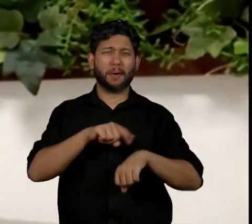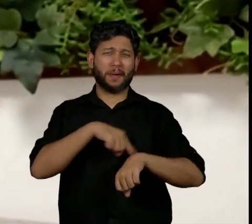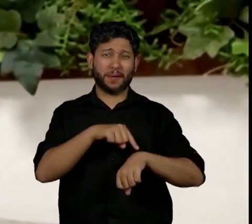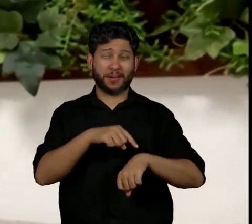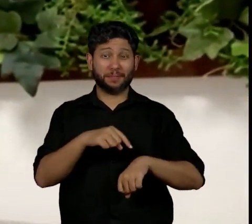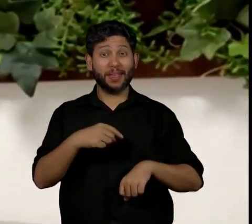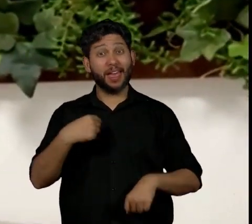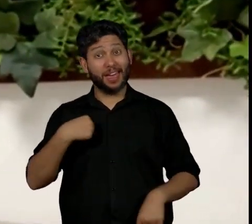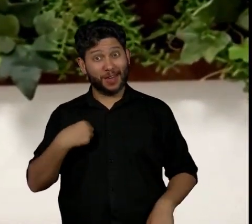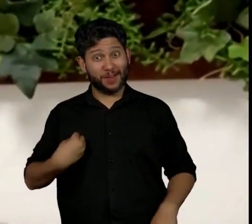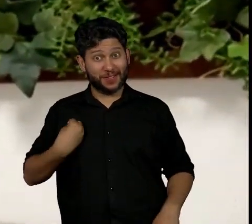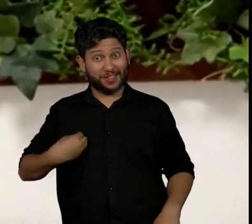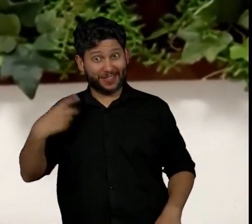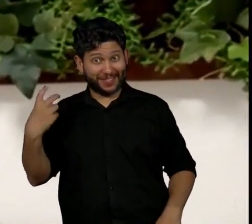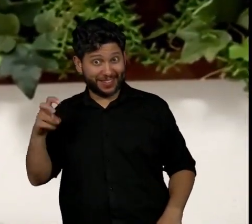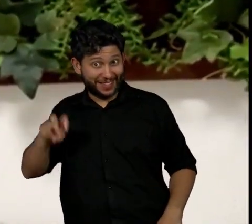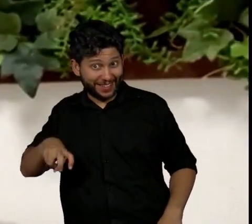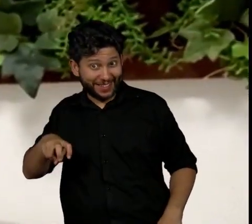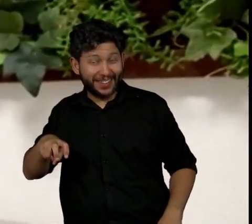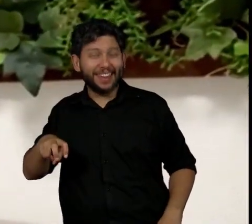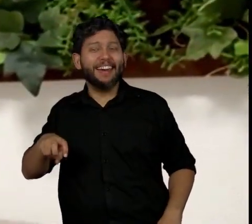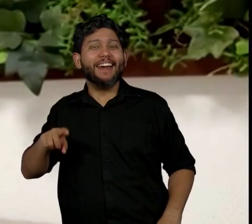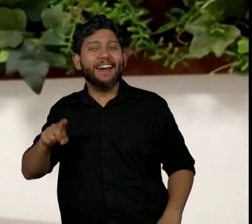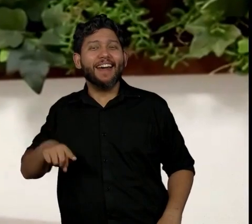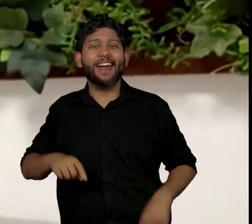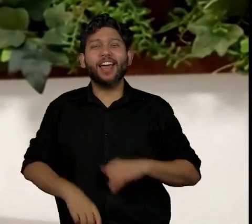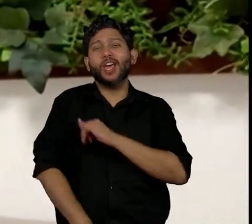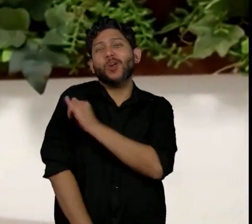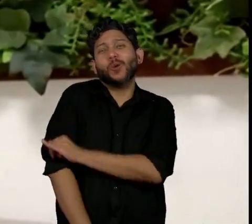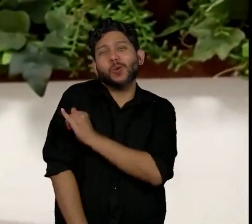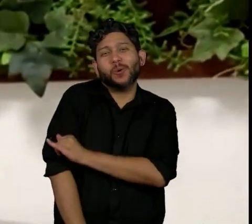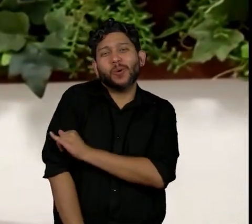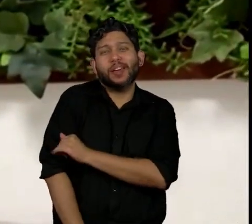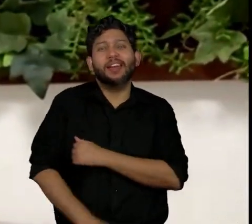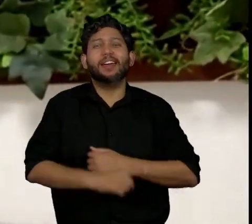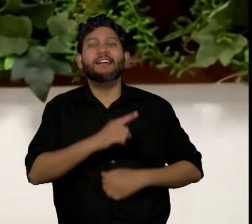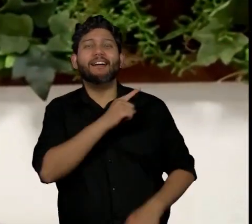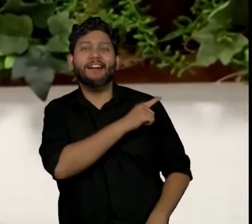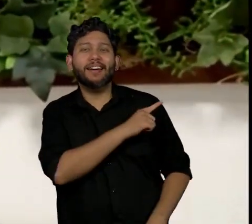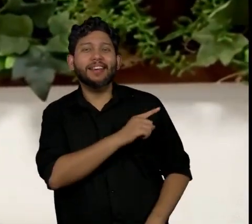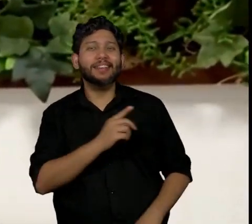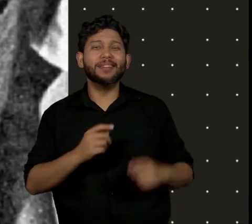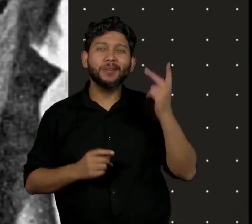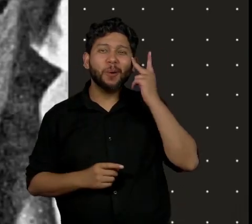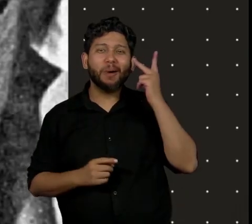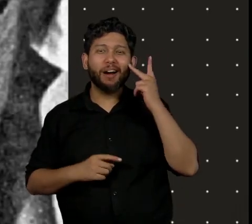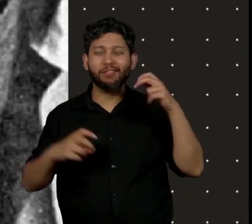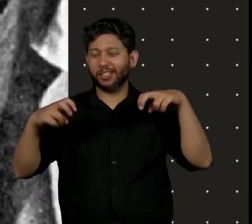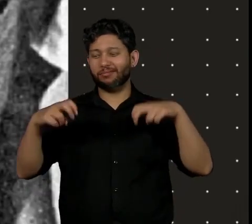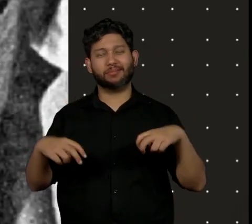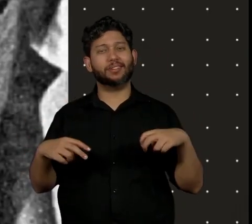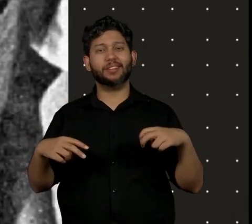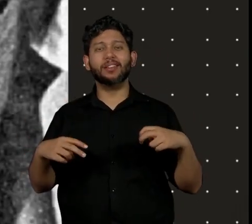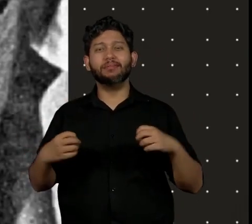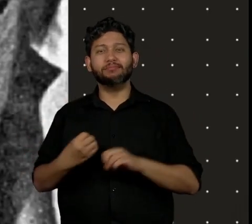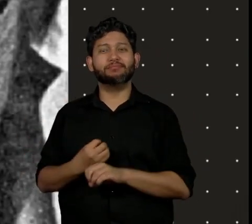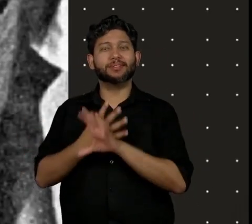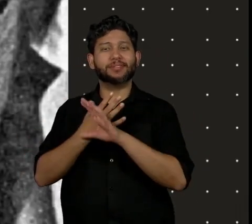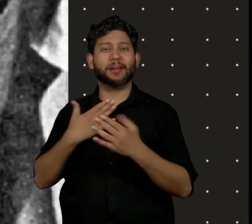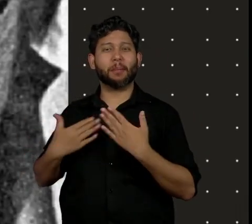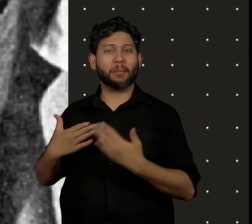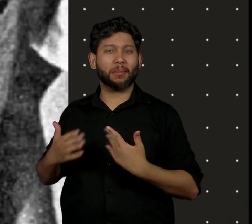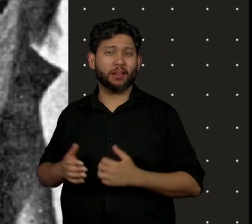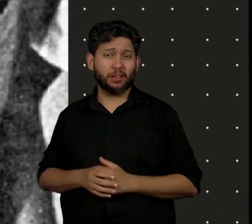Rio, ele no estado de São Paulo, e a gente sempre trocando ideias, sempre. O importante, meu irmão, é essa